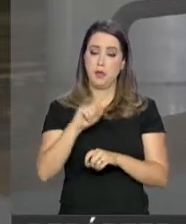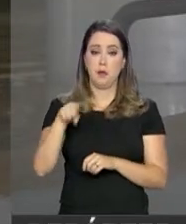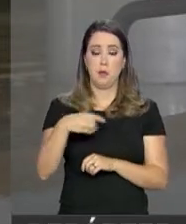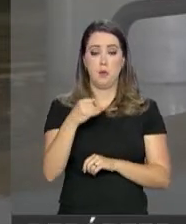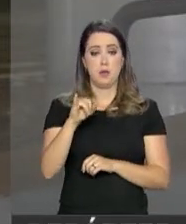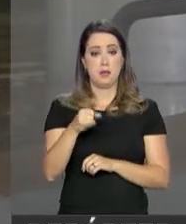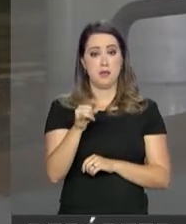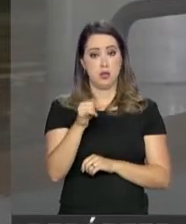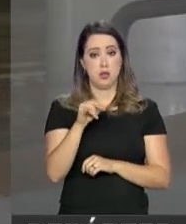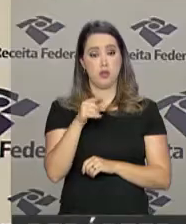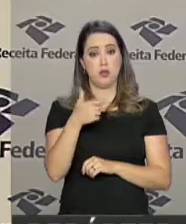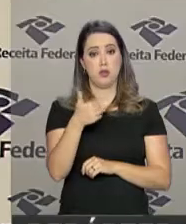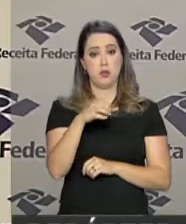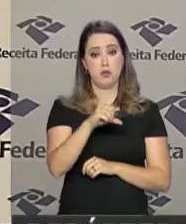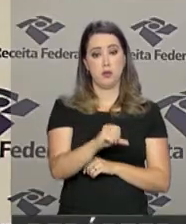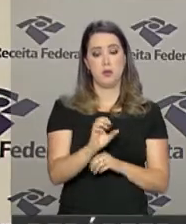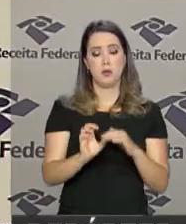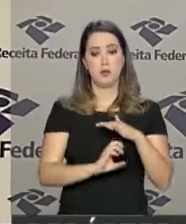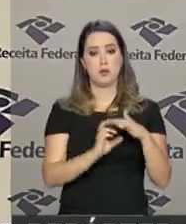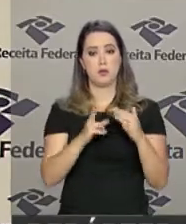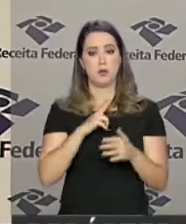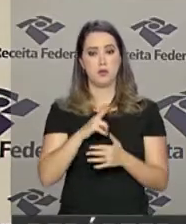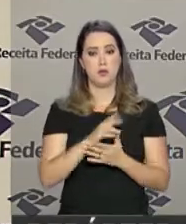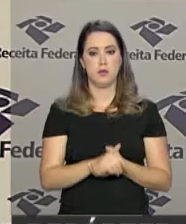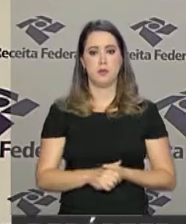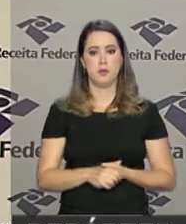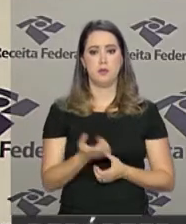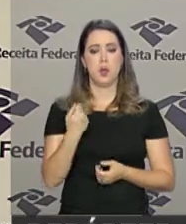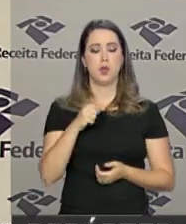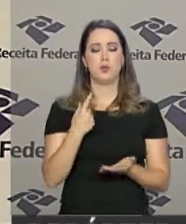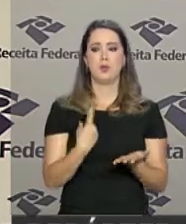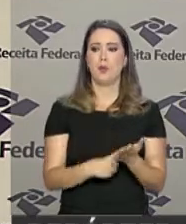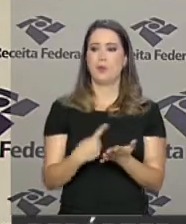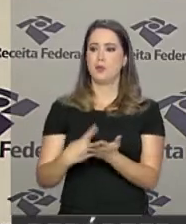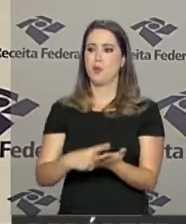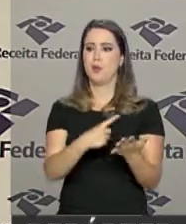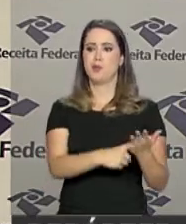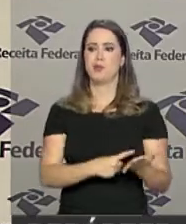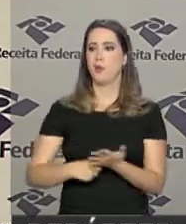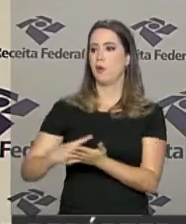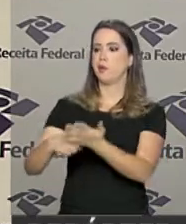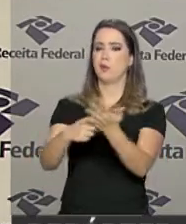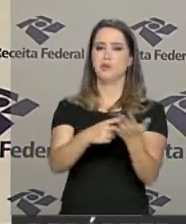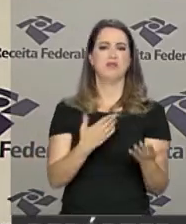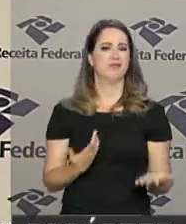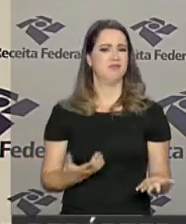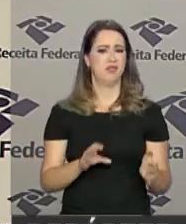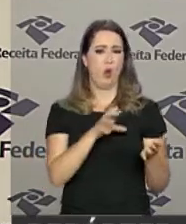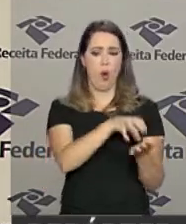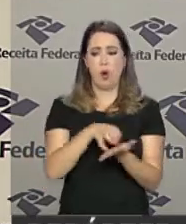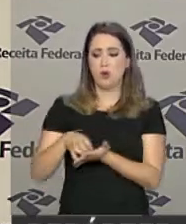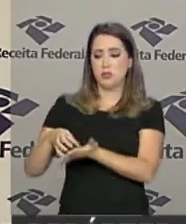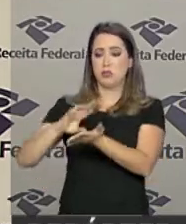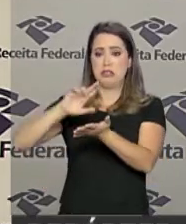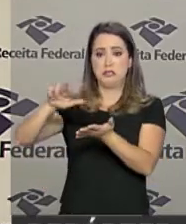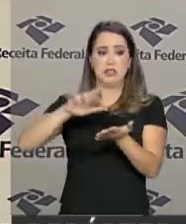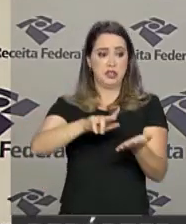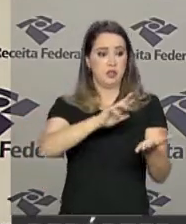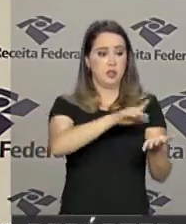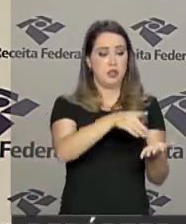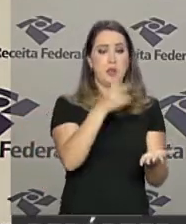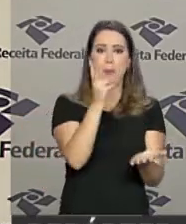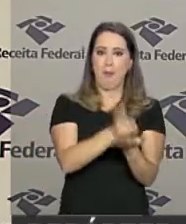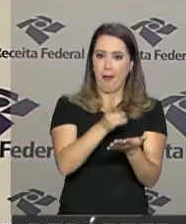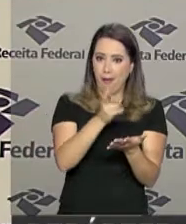vez dos entes públicos. Ele não vai precisar ficar fazendo comprovações em diversos órgãos diferentes. Ou